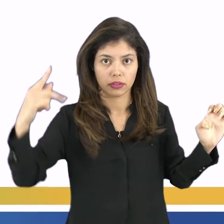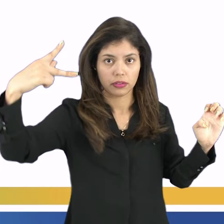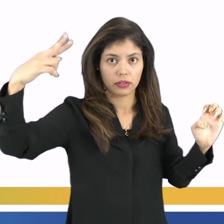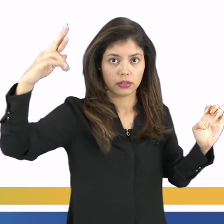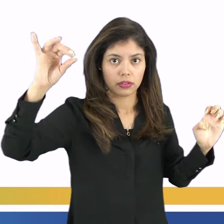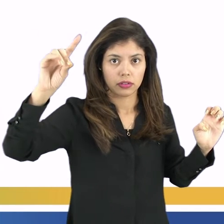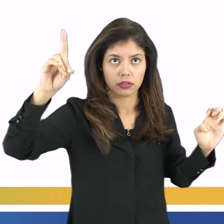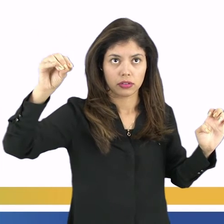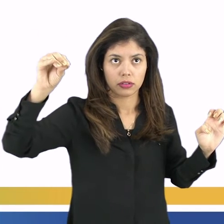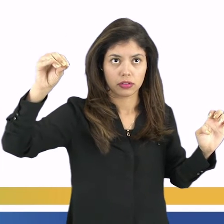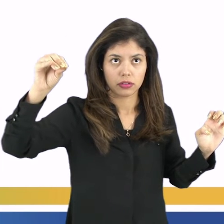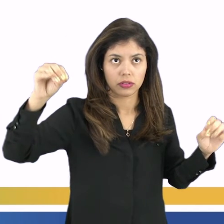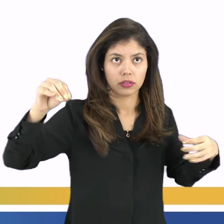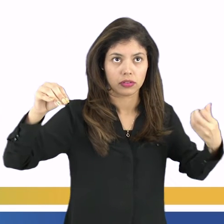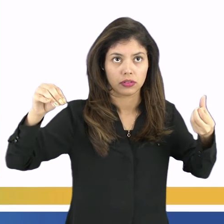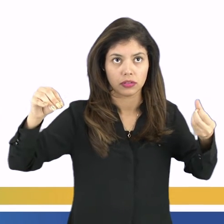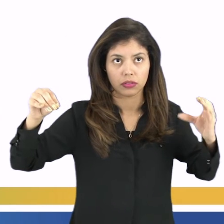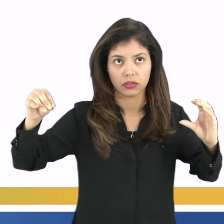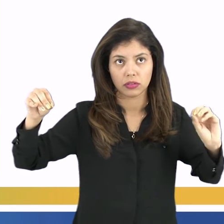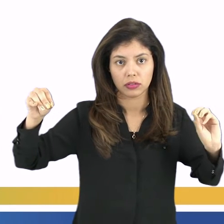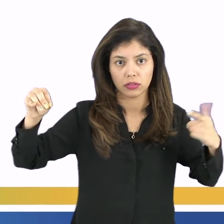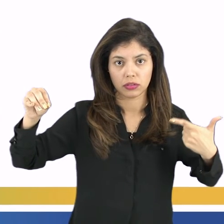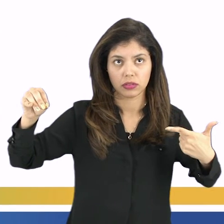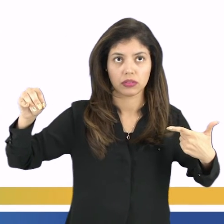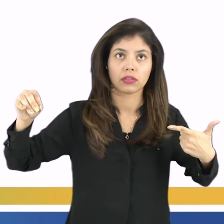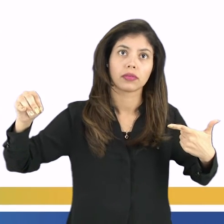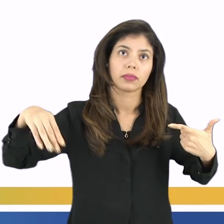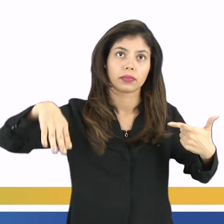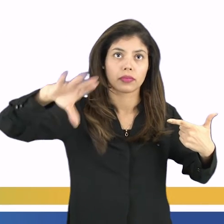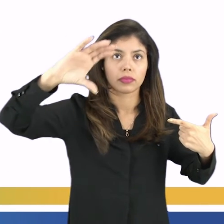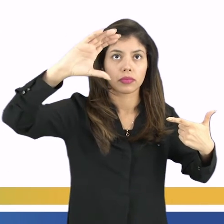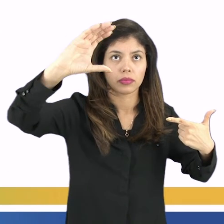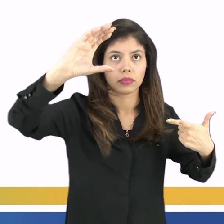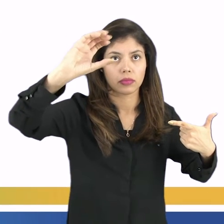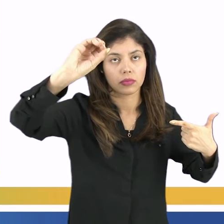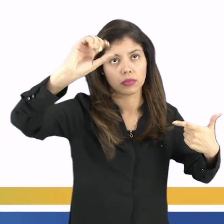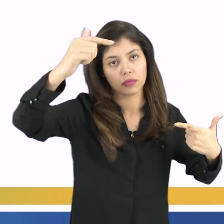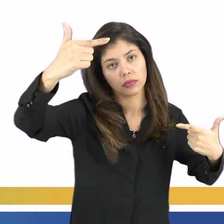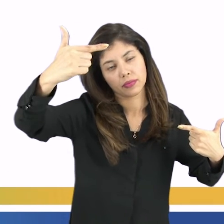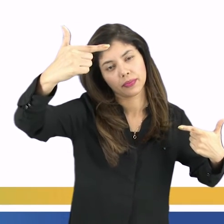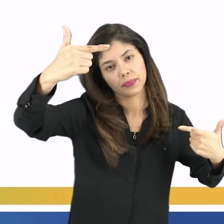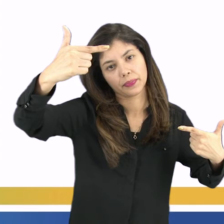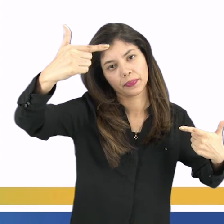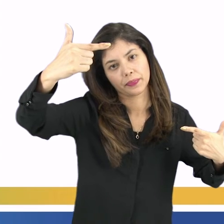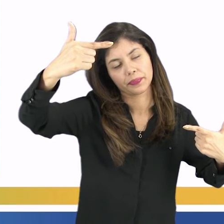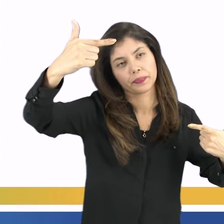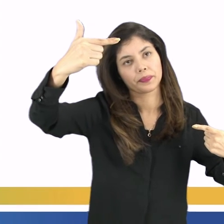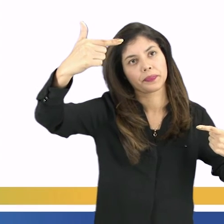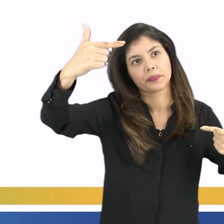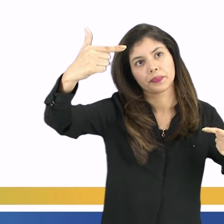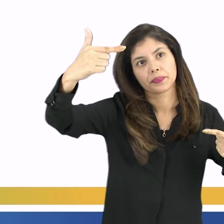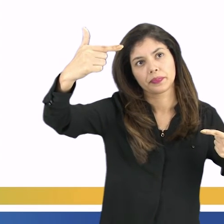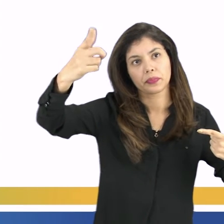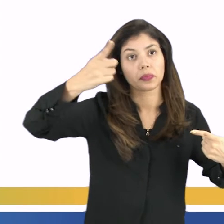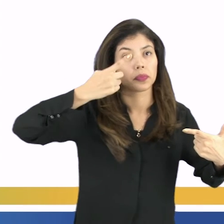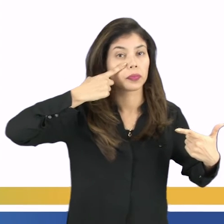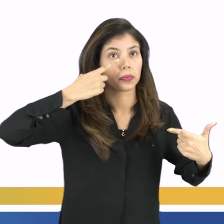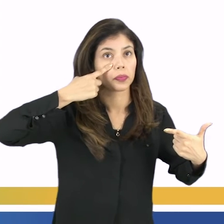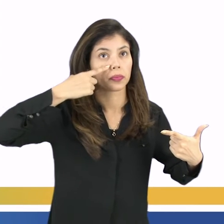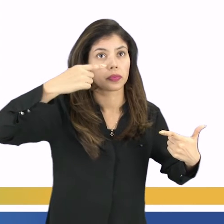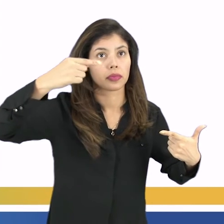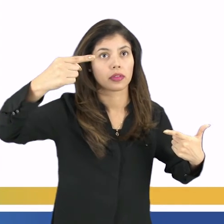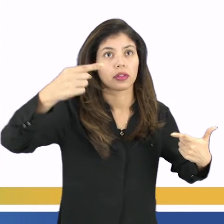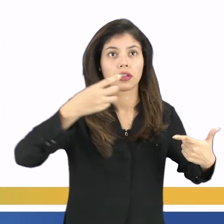podemos cortar aqui nessa equação para que sobre apenas a equação padrão, que é aquela que nós queremos? Vamos